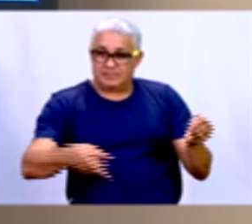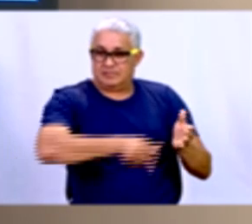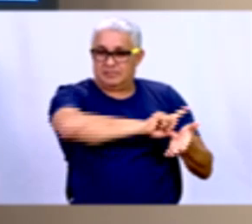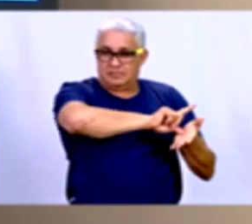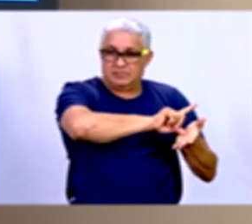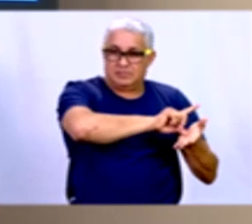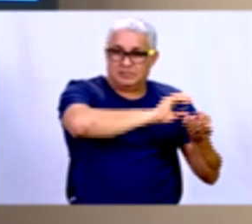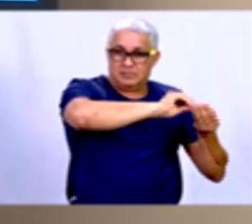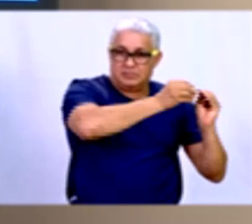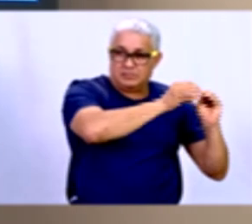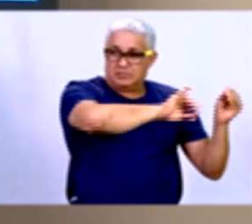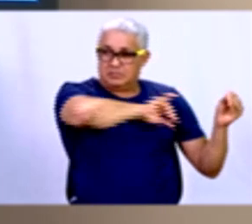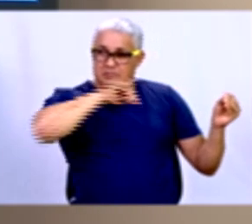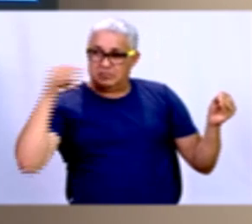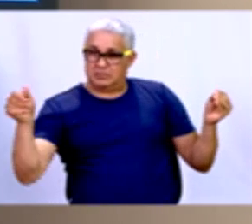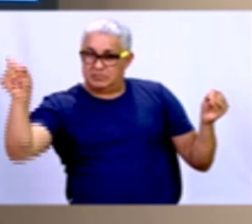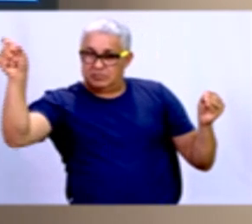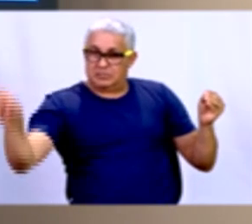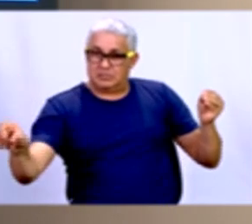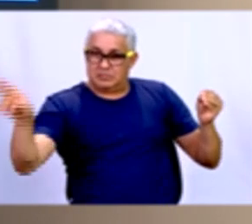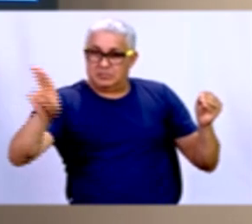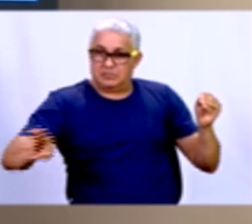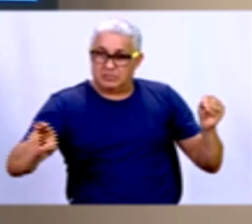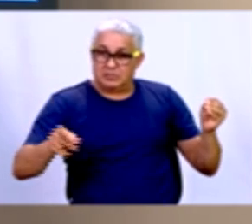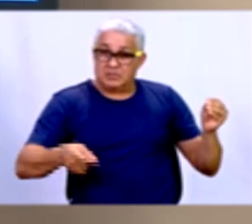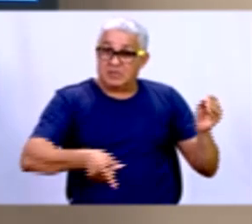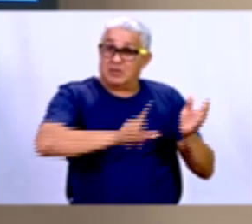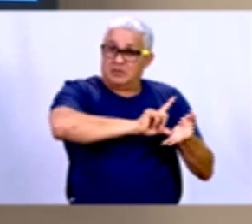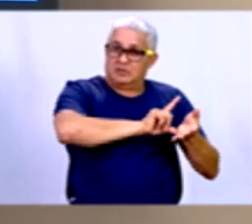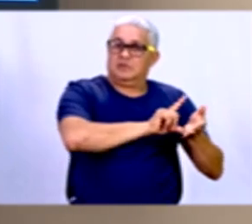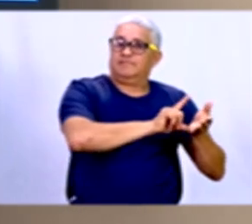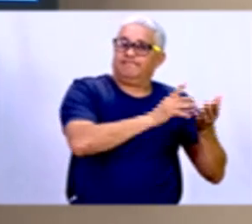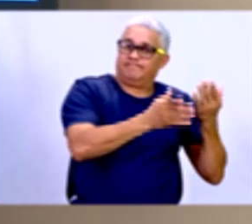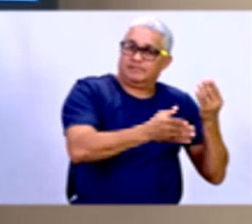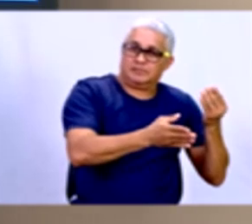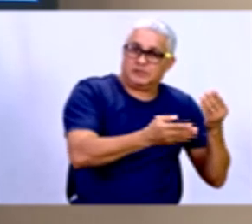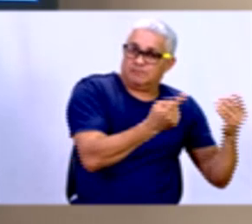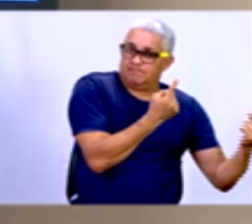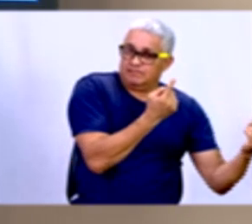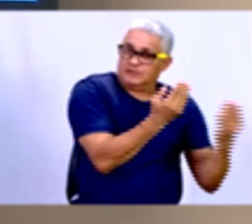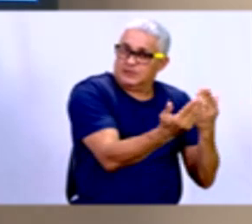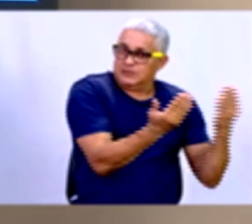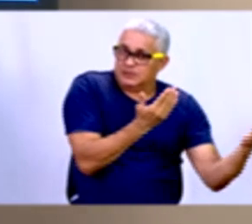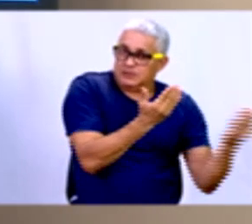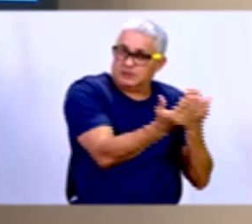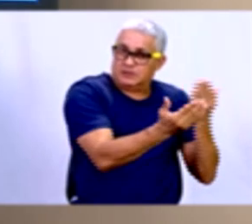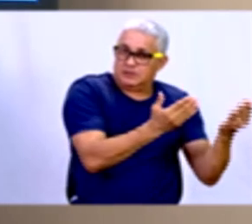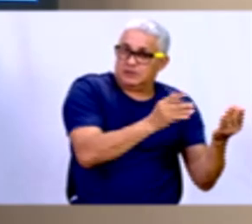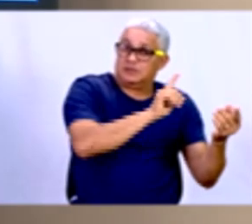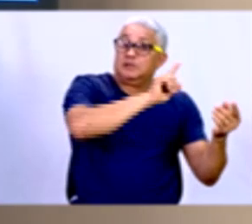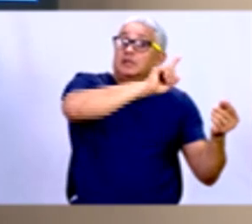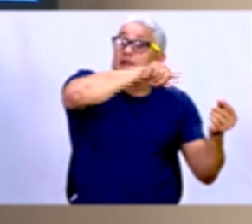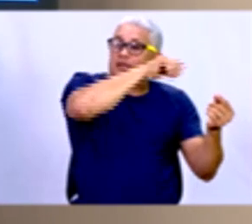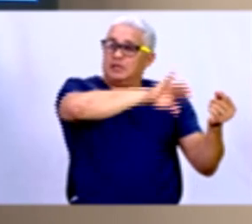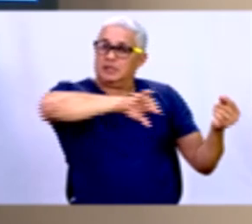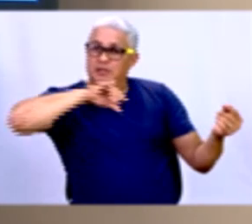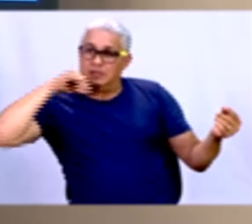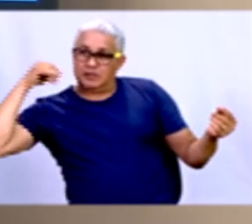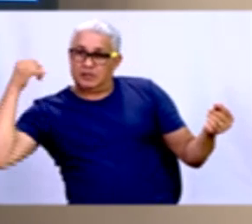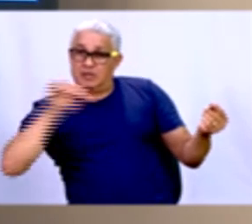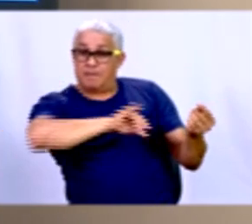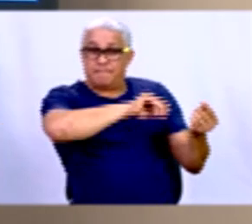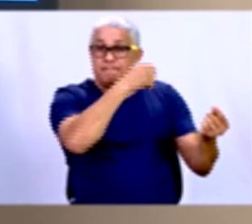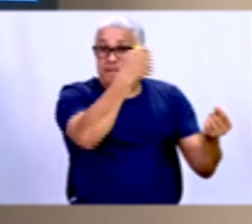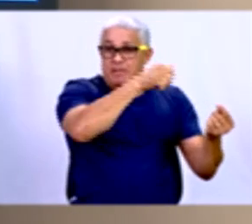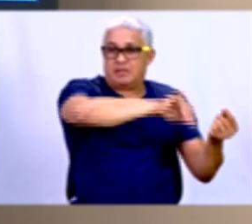antes ser analisadas e serem enviadas através da interface com informações que o usuário entenda,